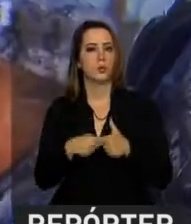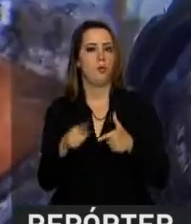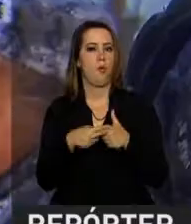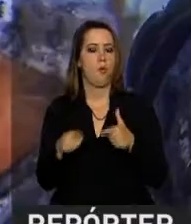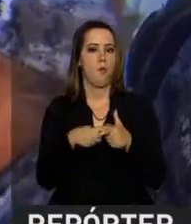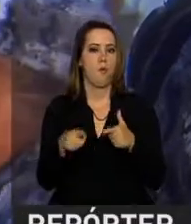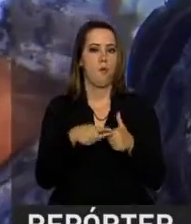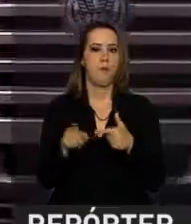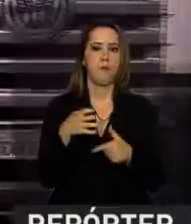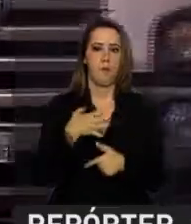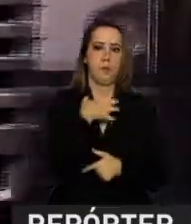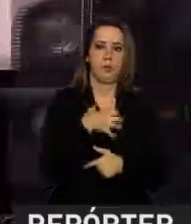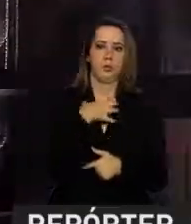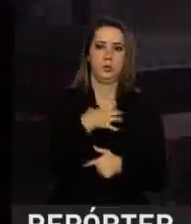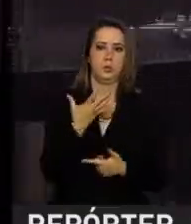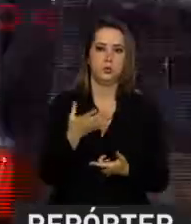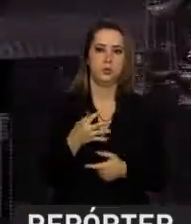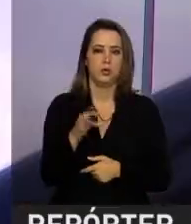prevenir